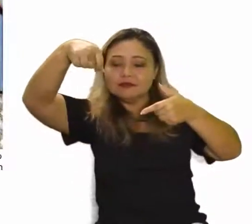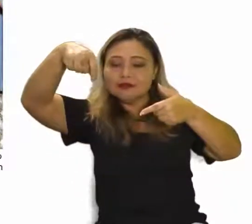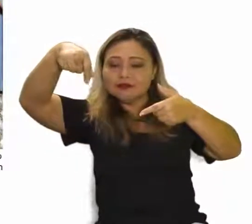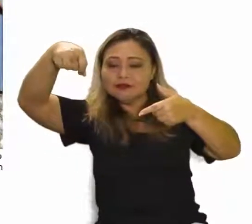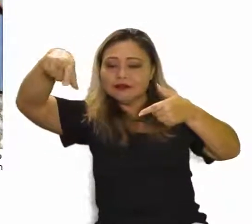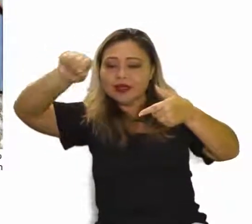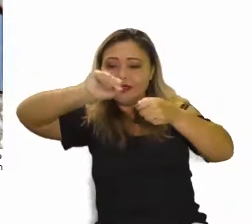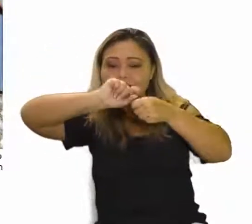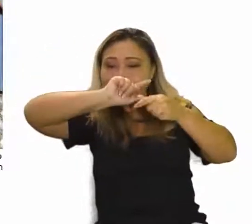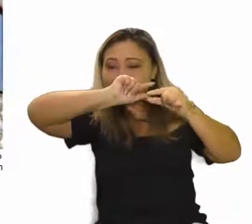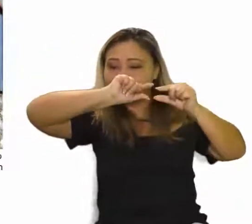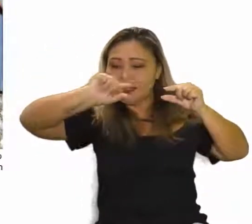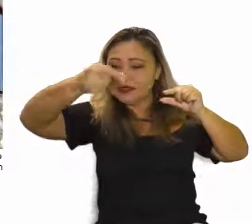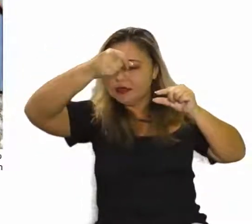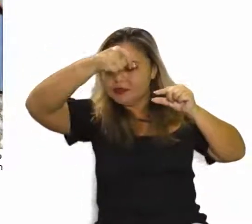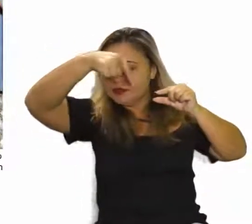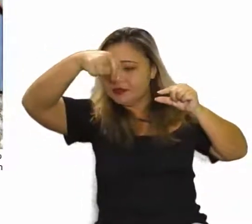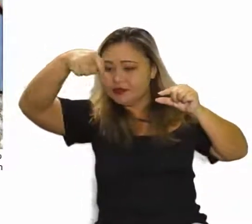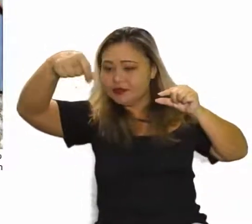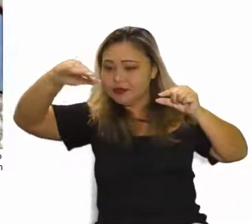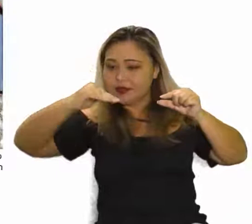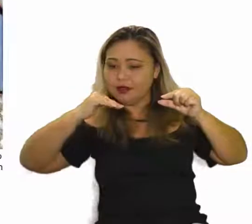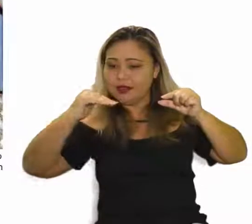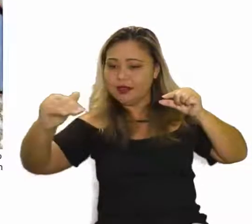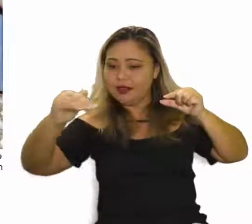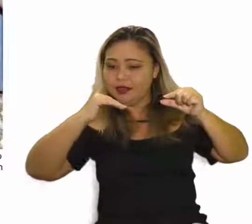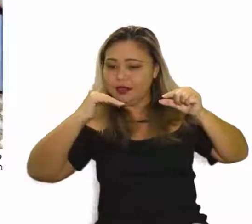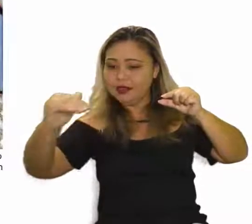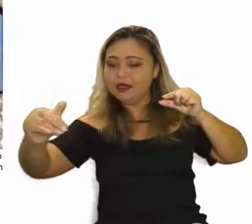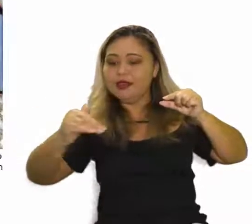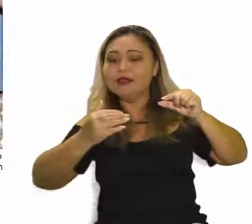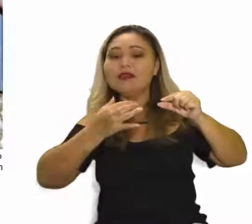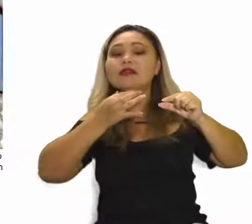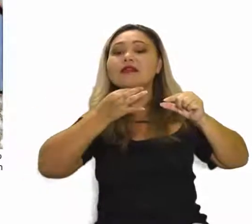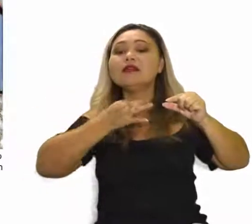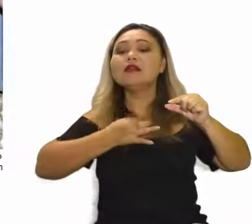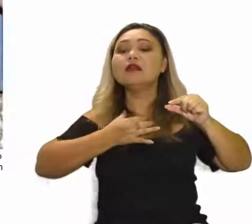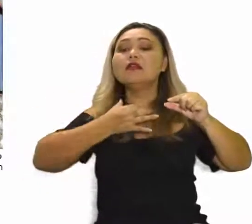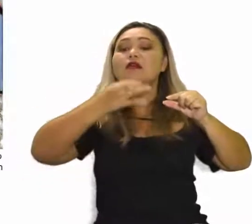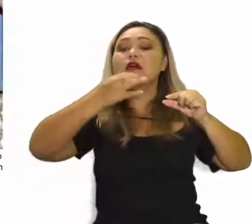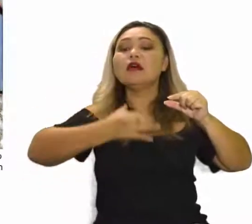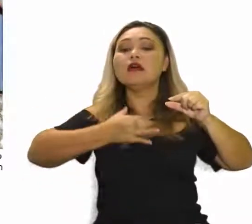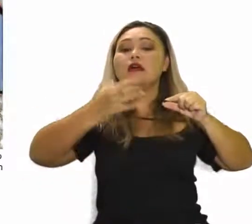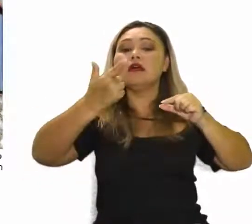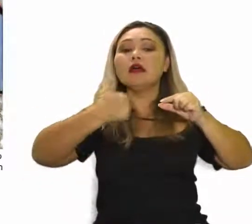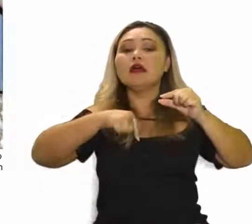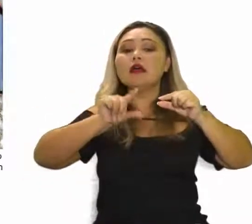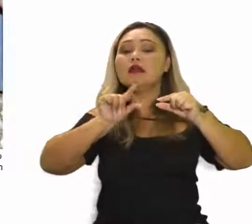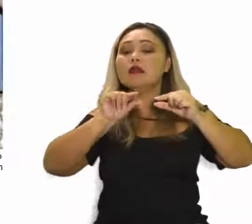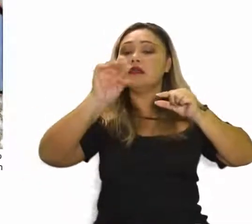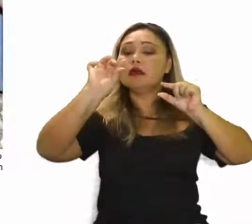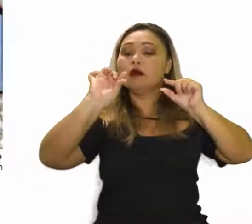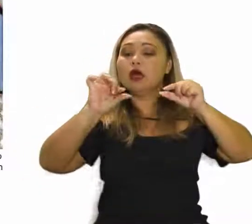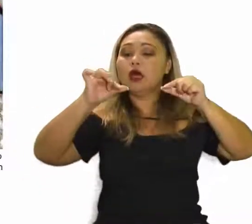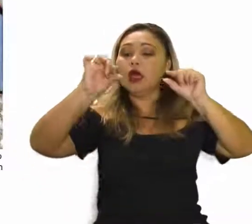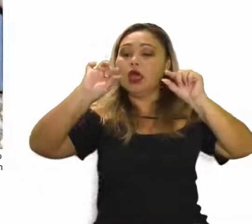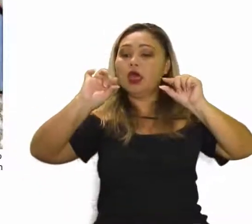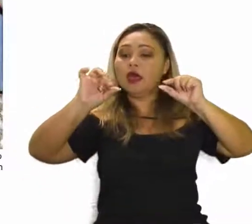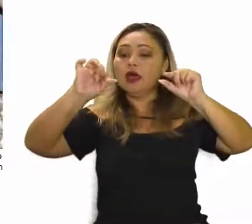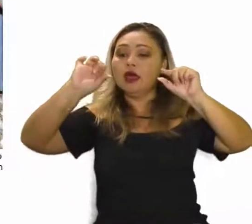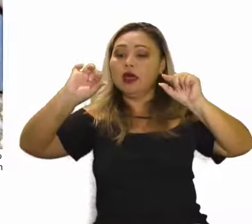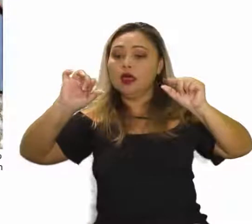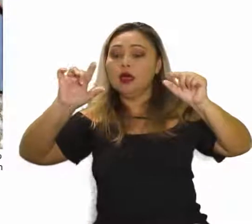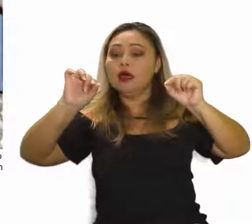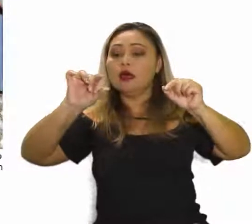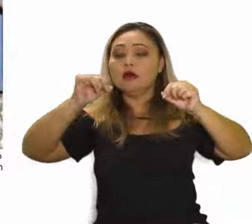Esse sistema de snipper tem que ficar na altura certa do peito da ave, tem que ser regulado. Isso evita que